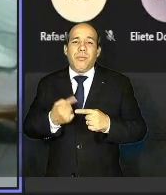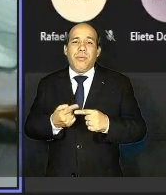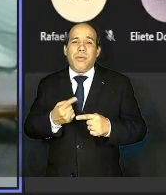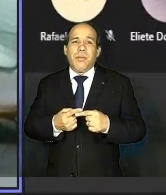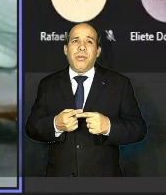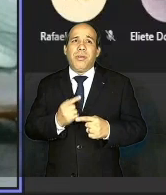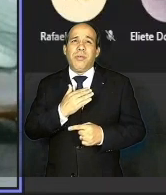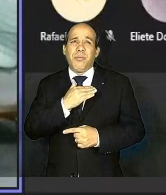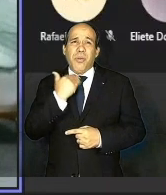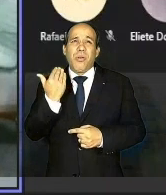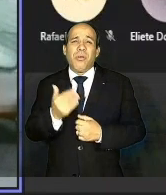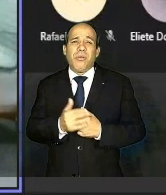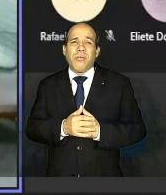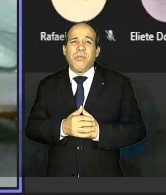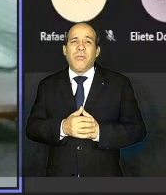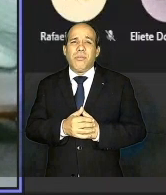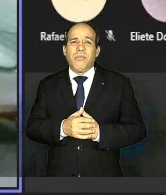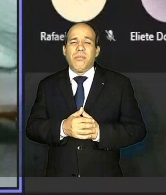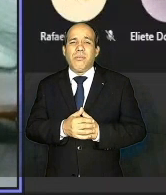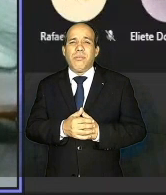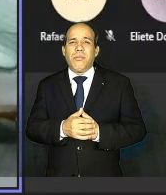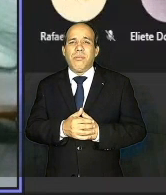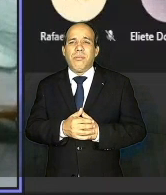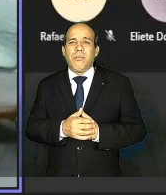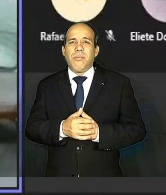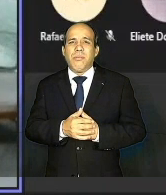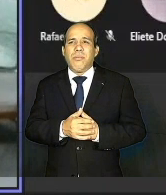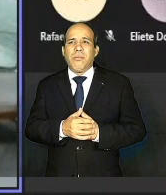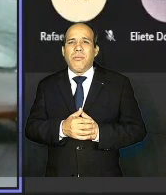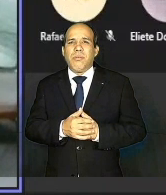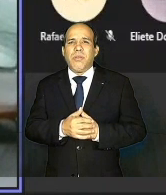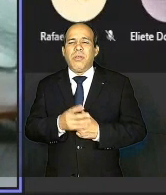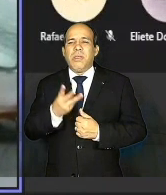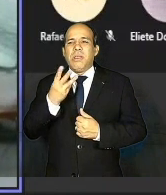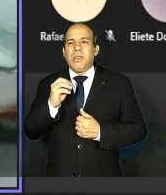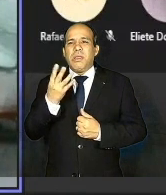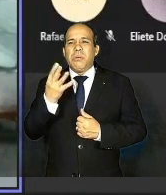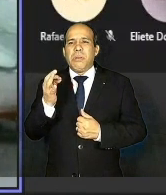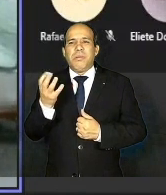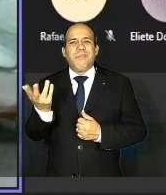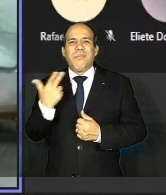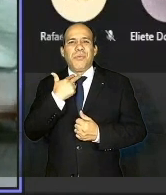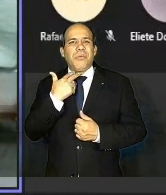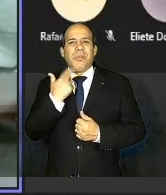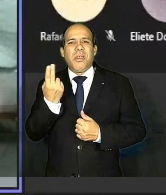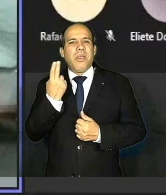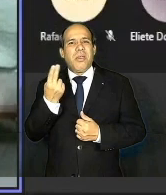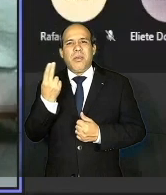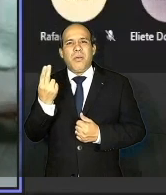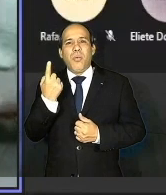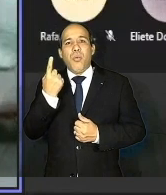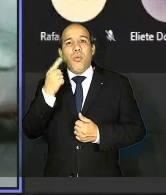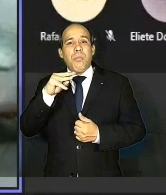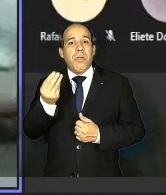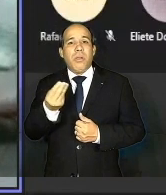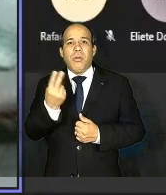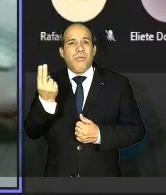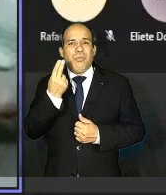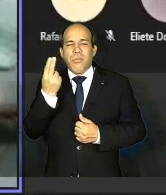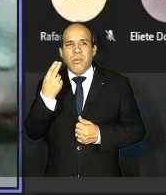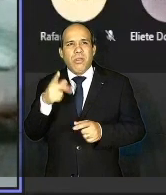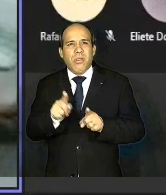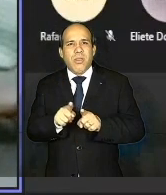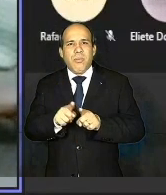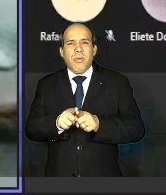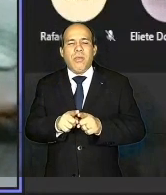aí, né, desembargador Maruzan, porque é a morte, né? Então, assim, acho que Mas é aquele negócio que não tem preço, 30, né? Eu gostaria tem preço,